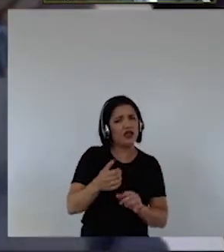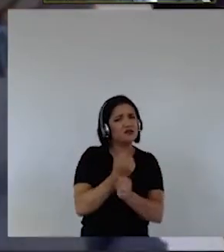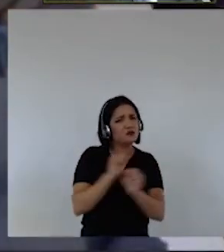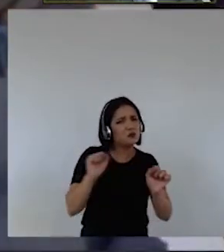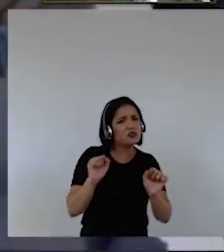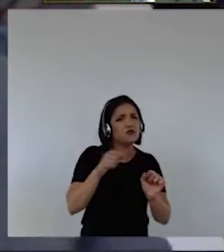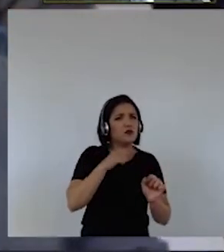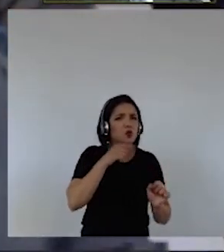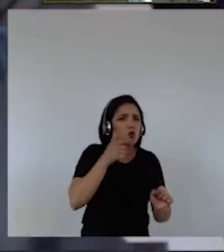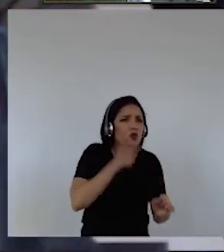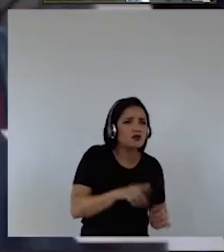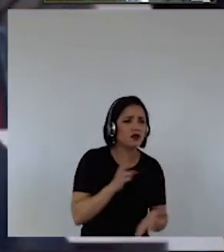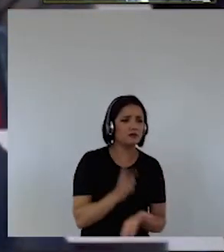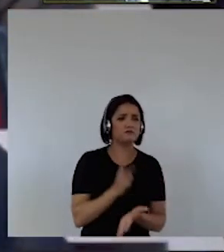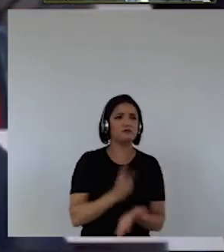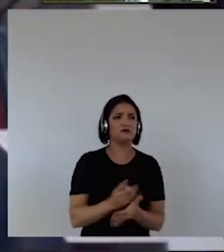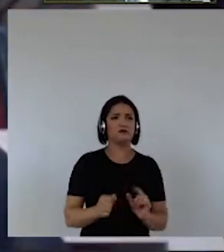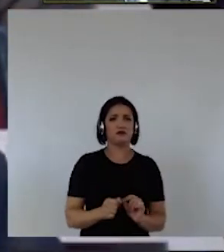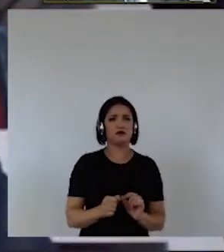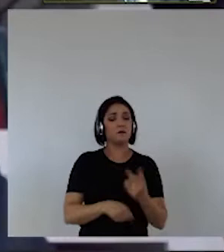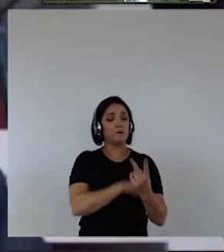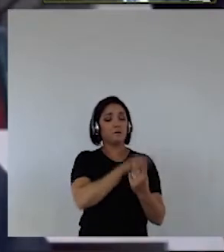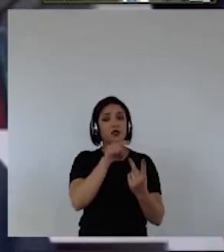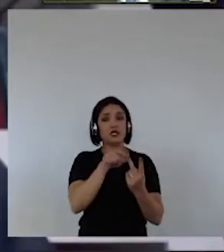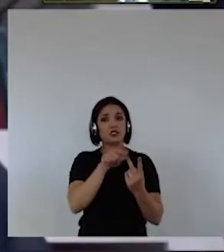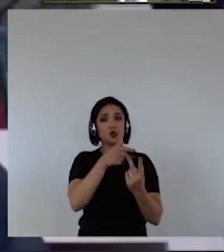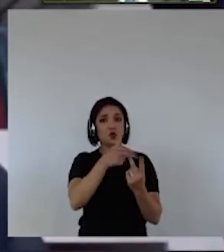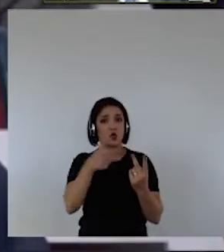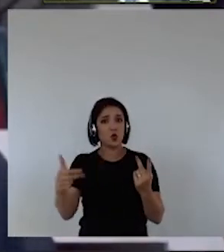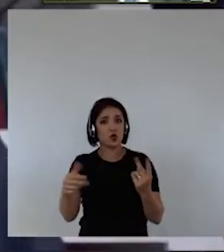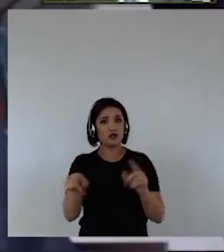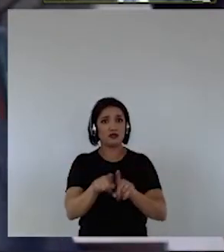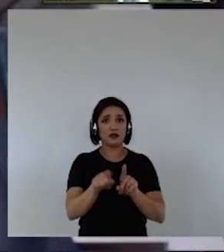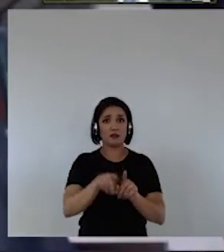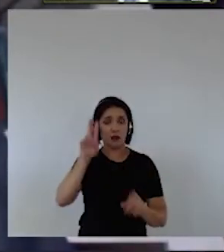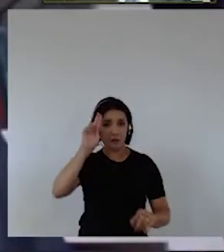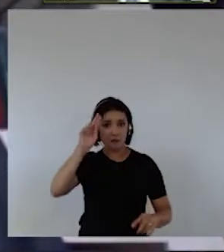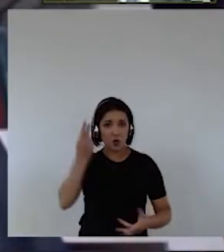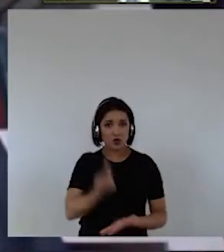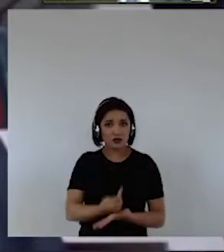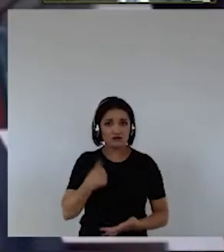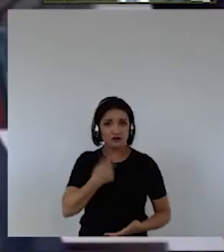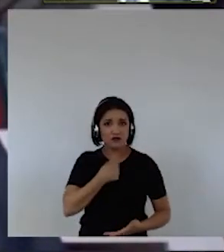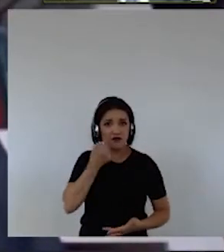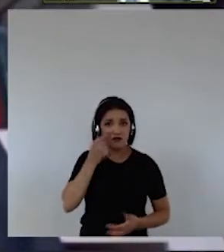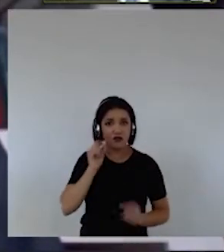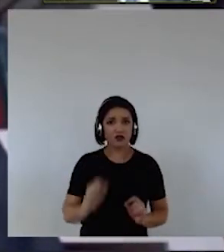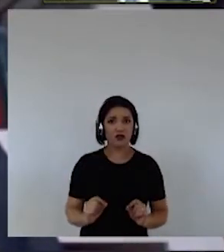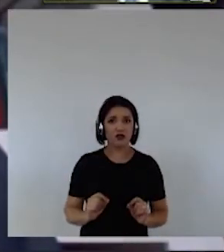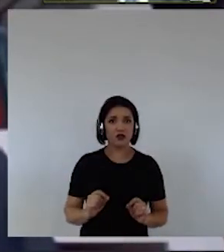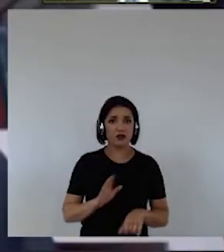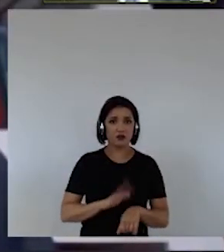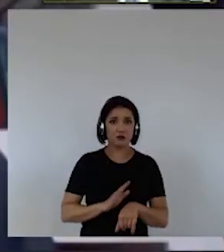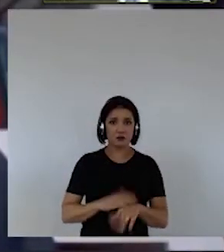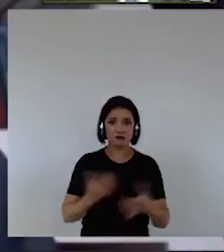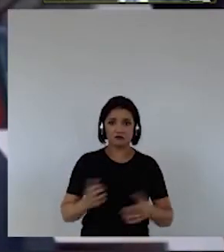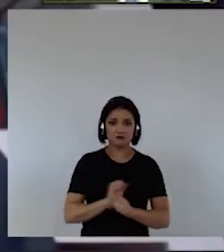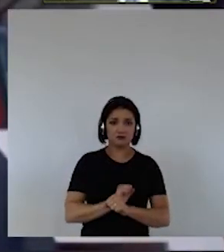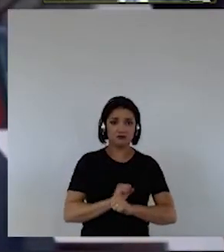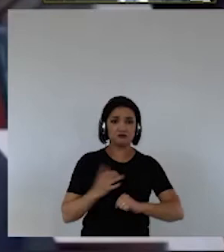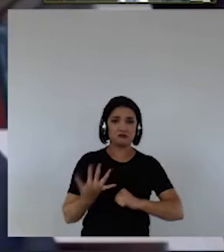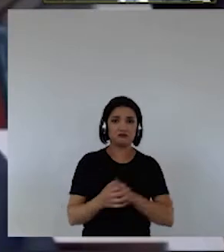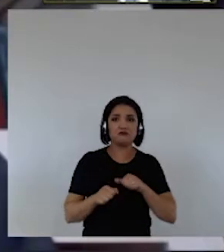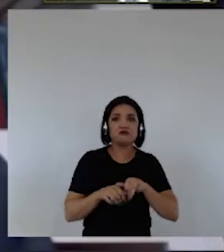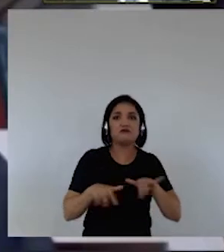instituto. A segunda grande hipótese aí que a gente vê na pandemia é de